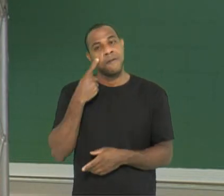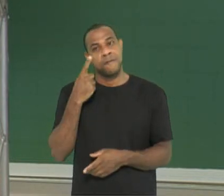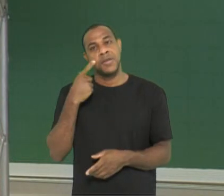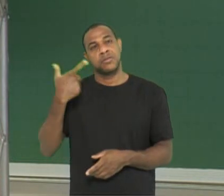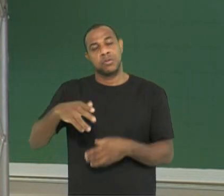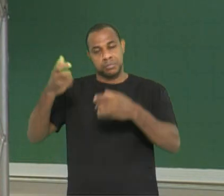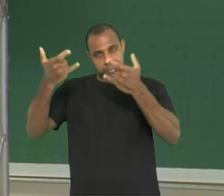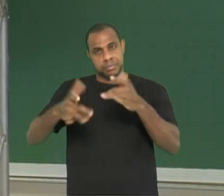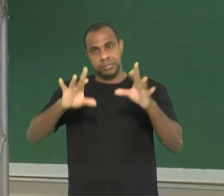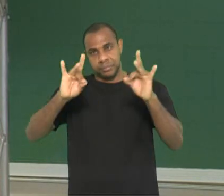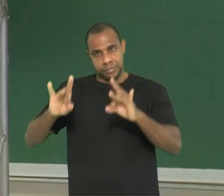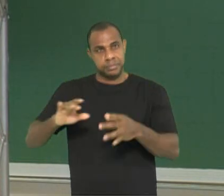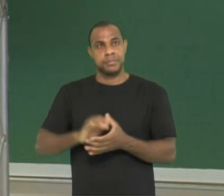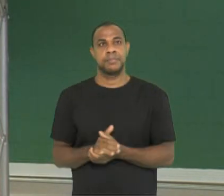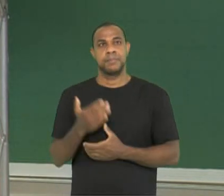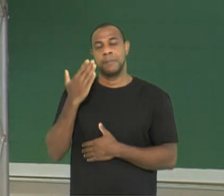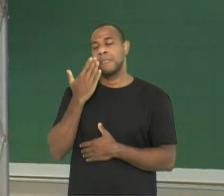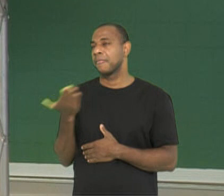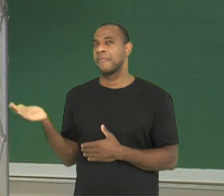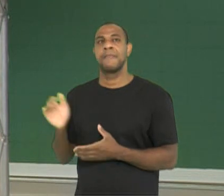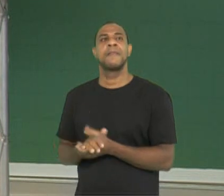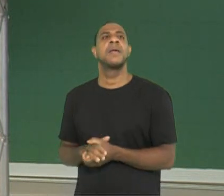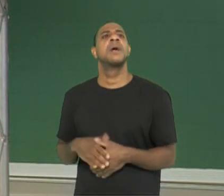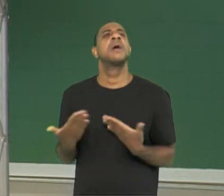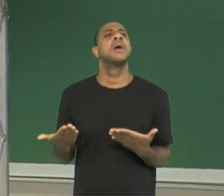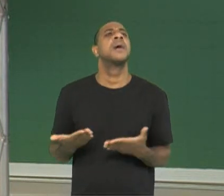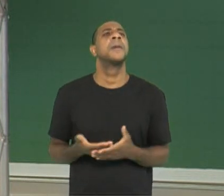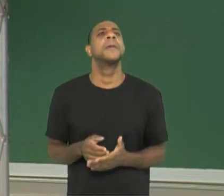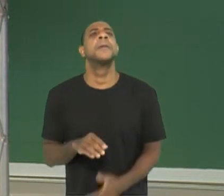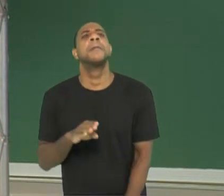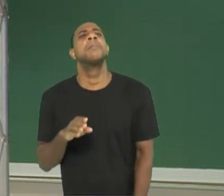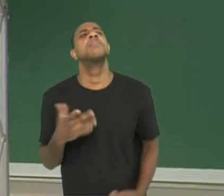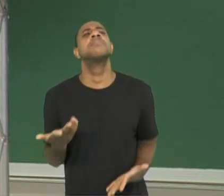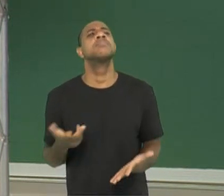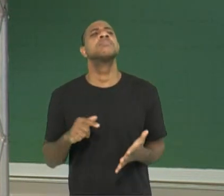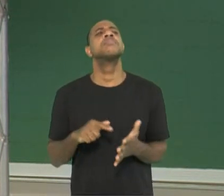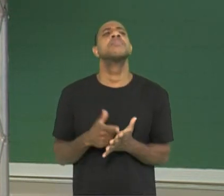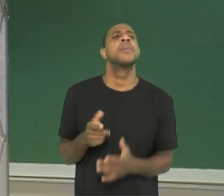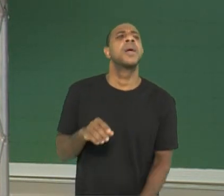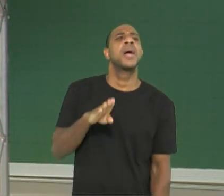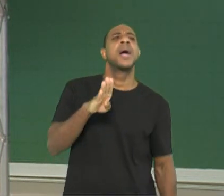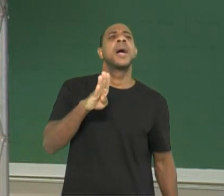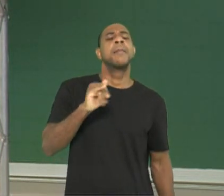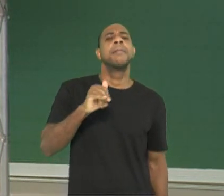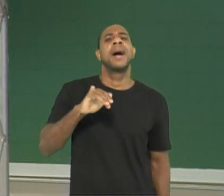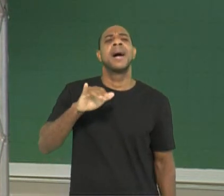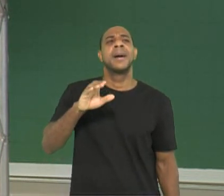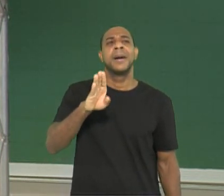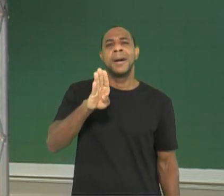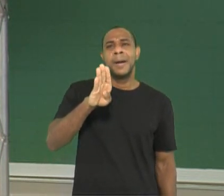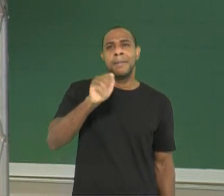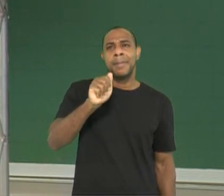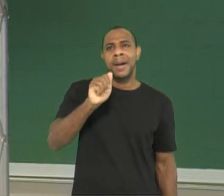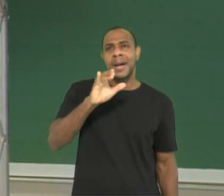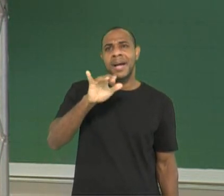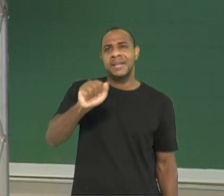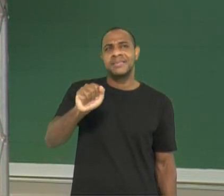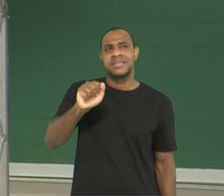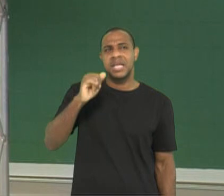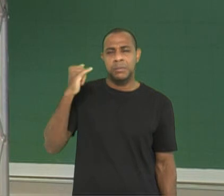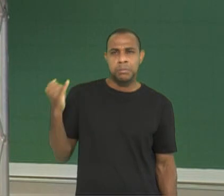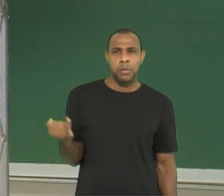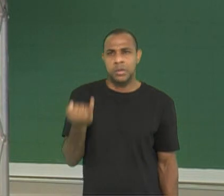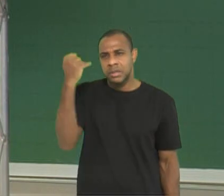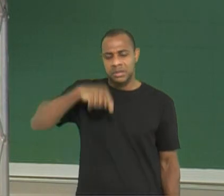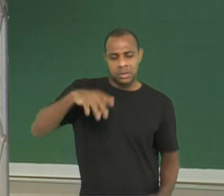sobre bacias hidrográficas. E quando a gente fala em bacias hidrográficas, nós temos que perceber que a bacia hidrográfica mais importante